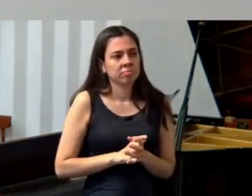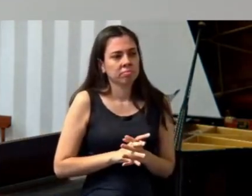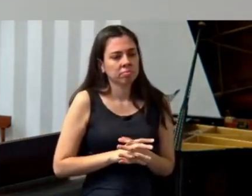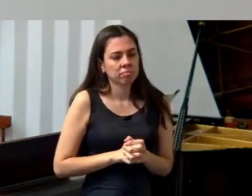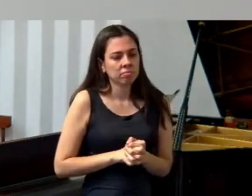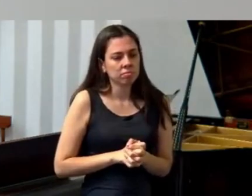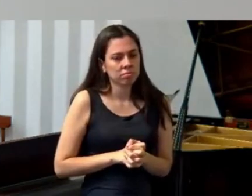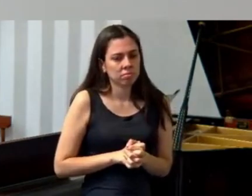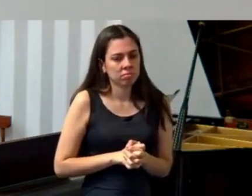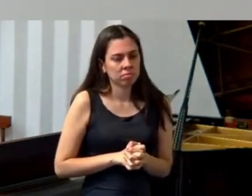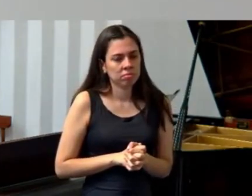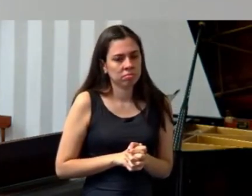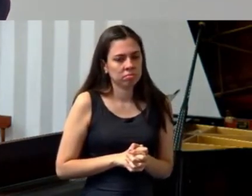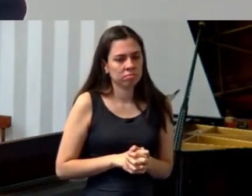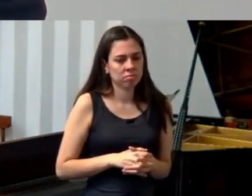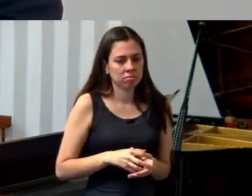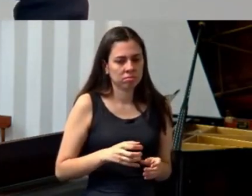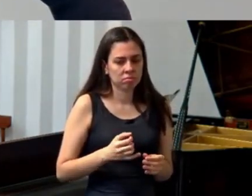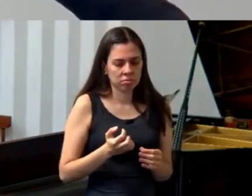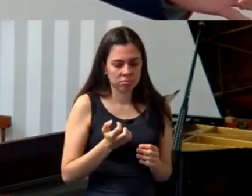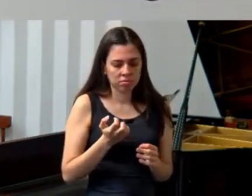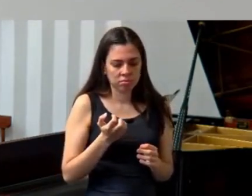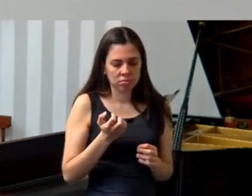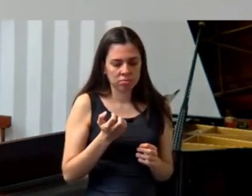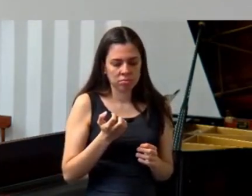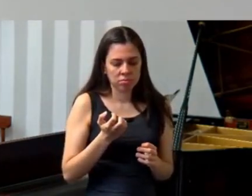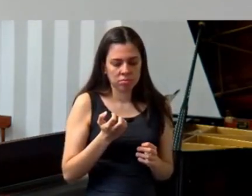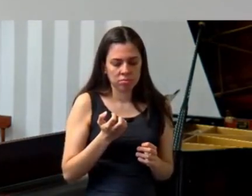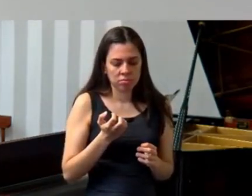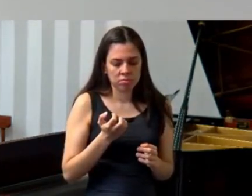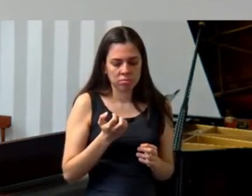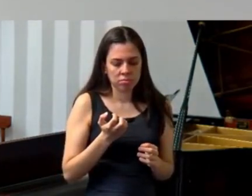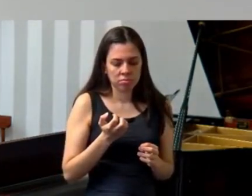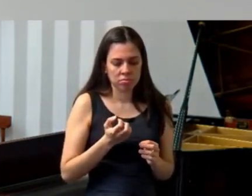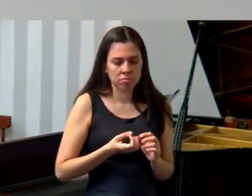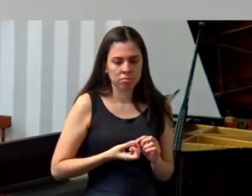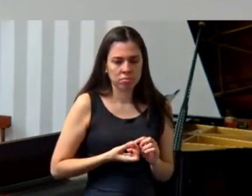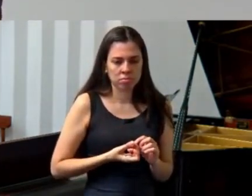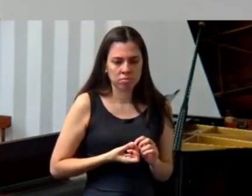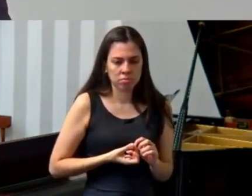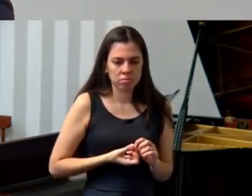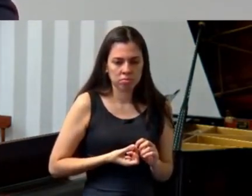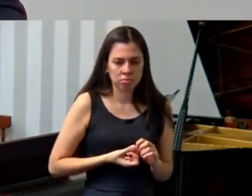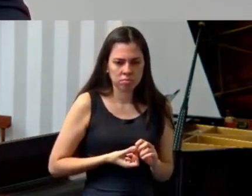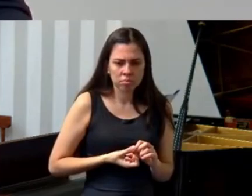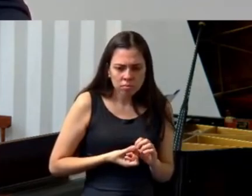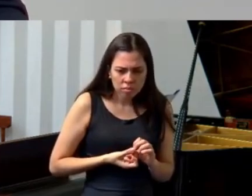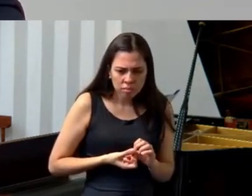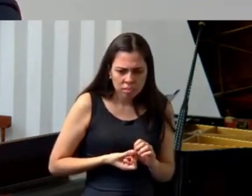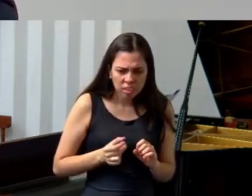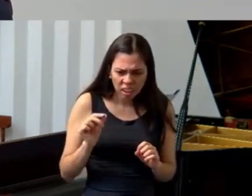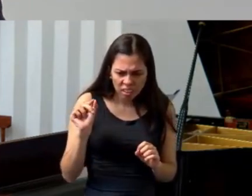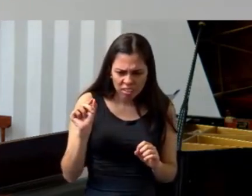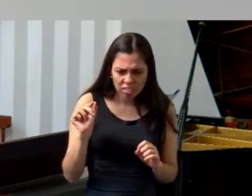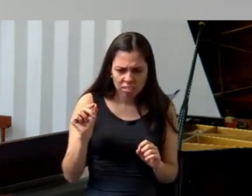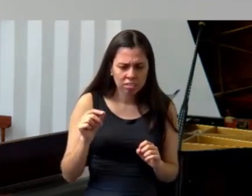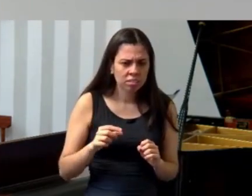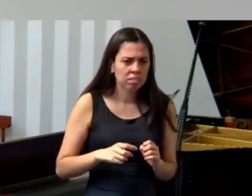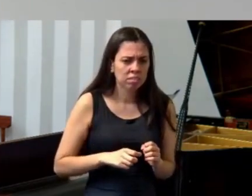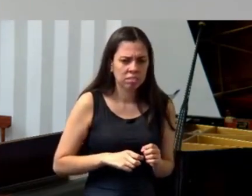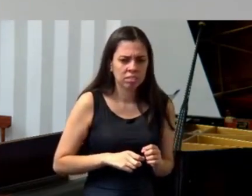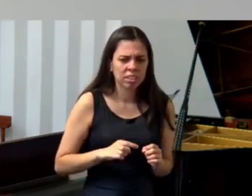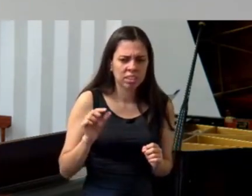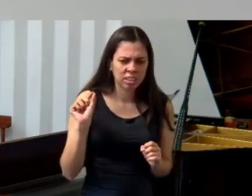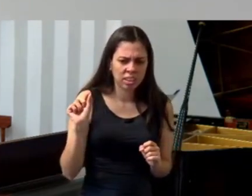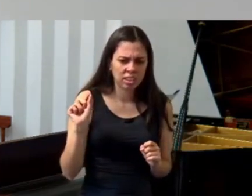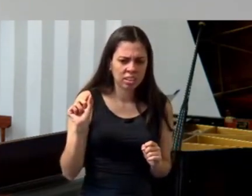igreja batista. Rússia manda 6 mísseis para a cidade onde nós estávamos. Os